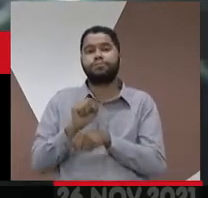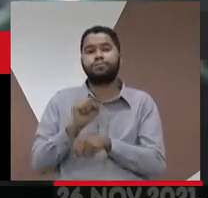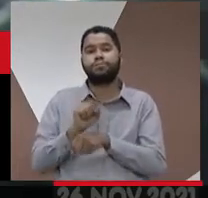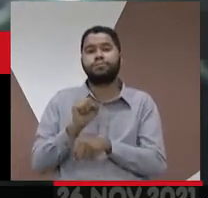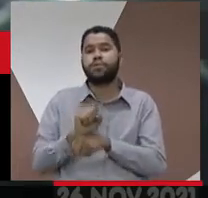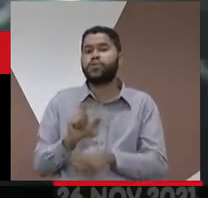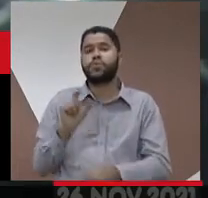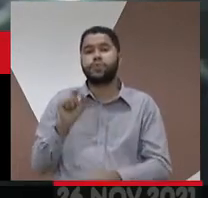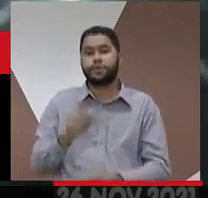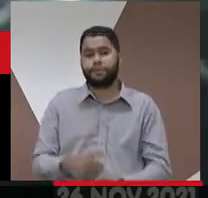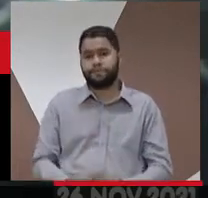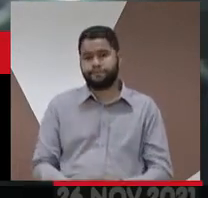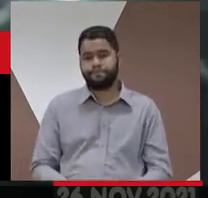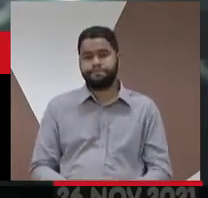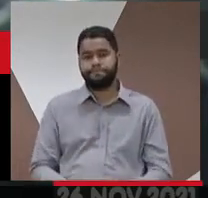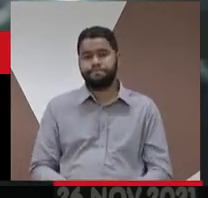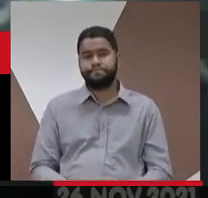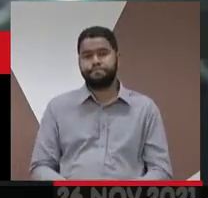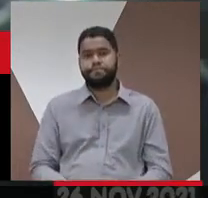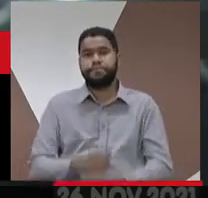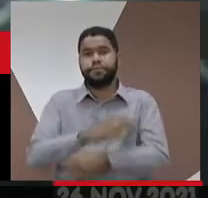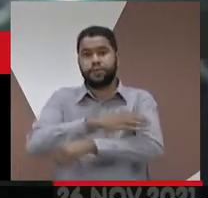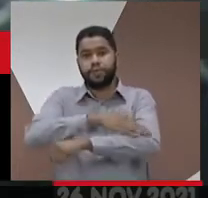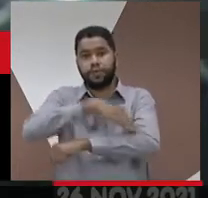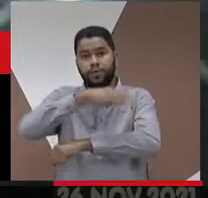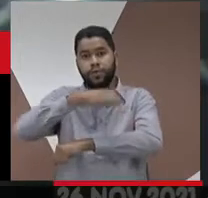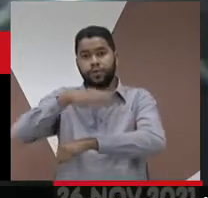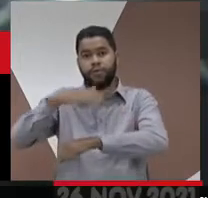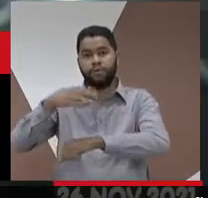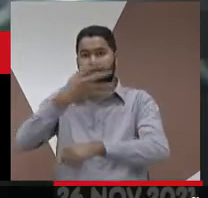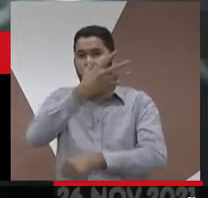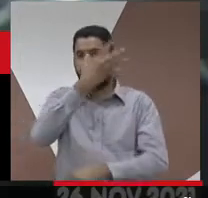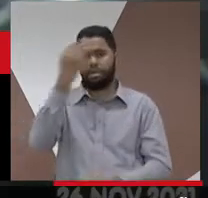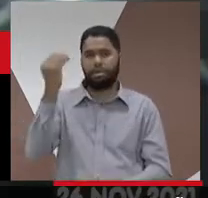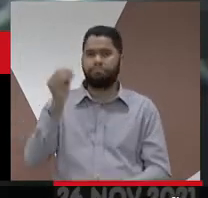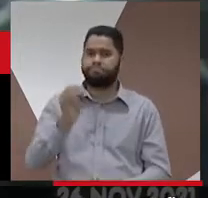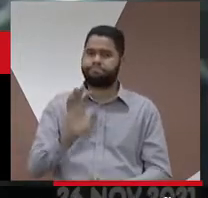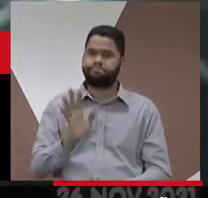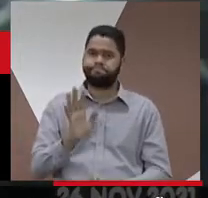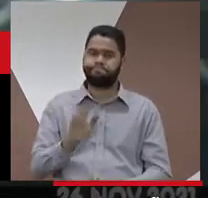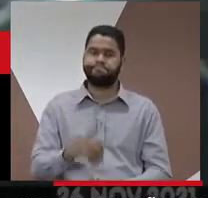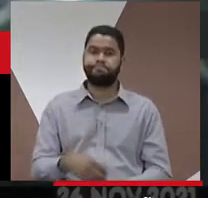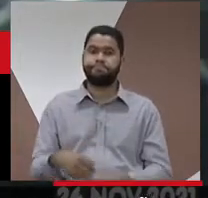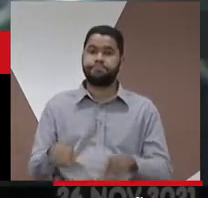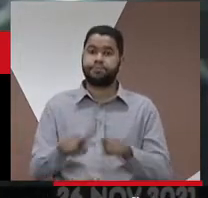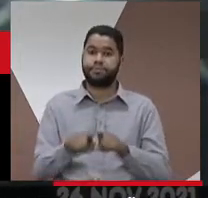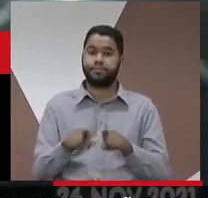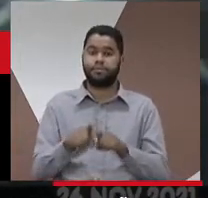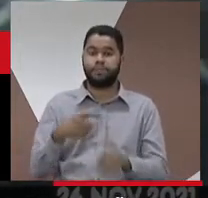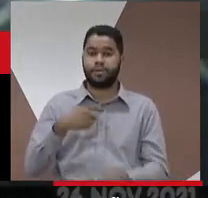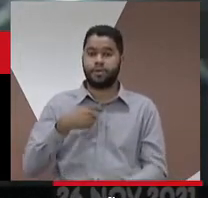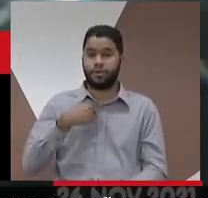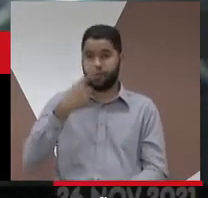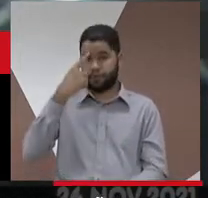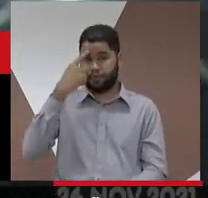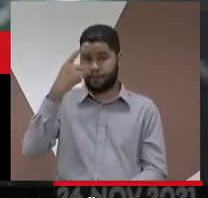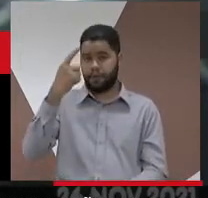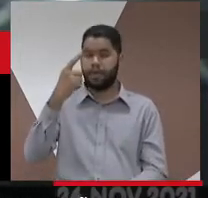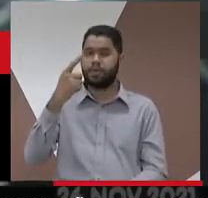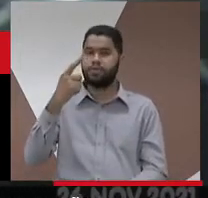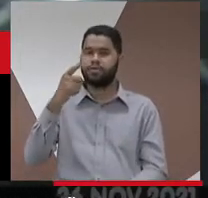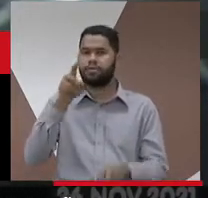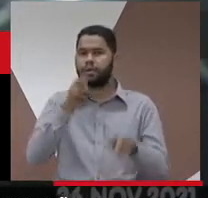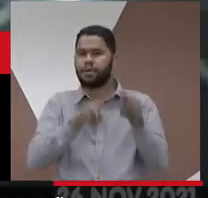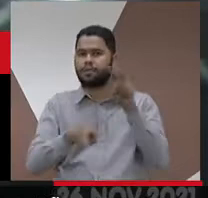Nós só esperamos que Brumadinho não seja esquecido. E eu acho que toda